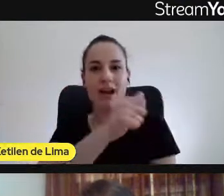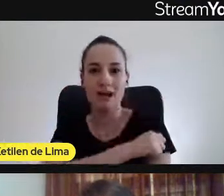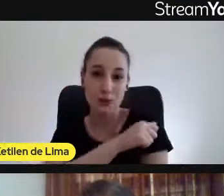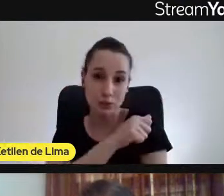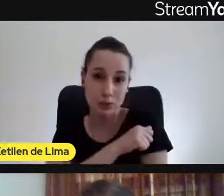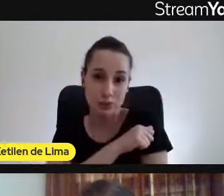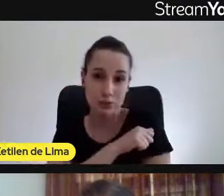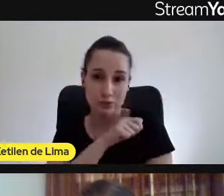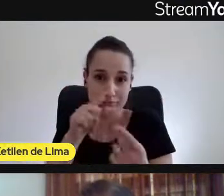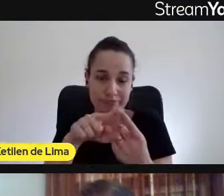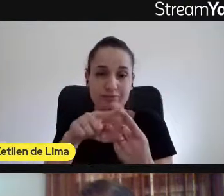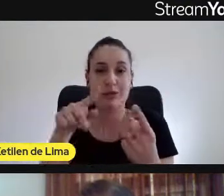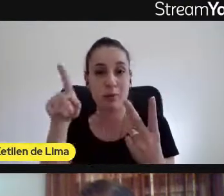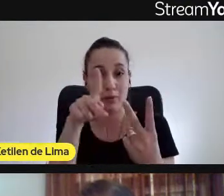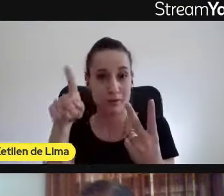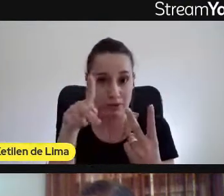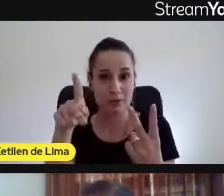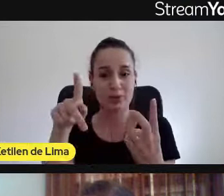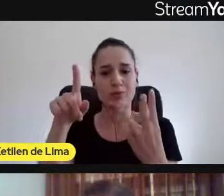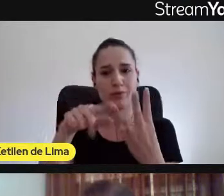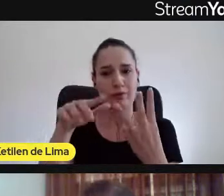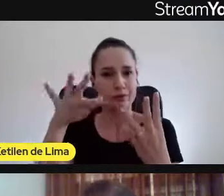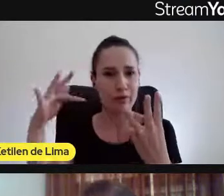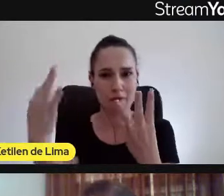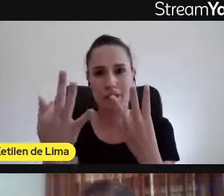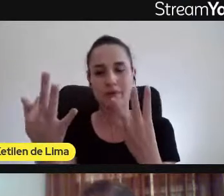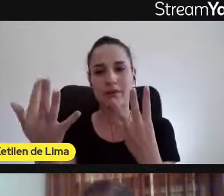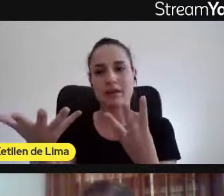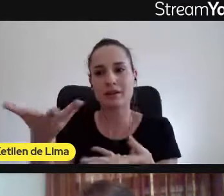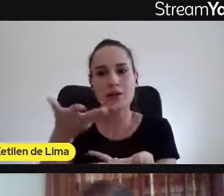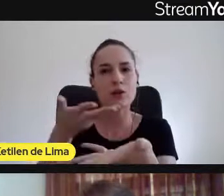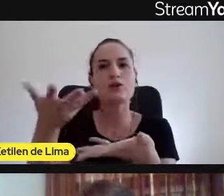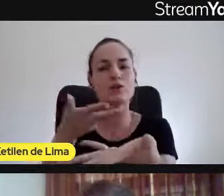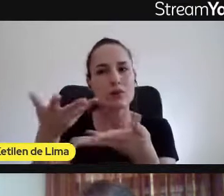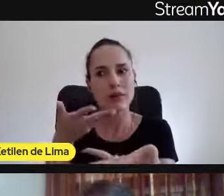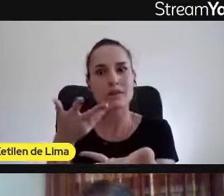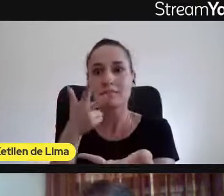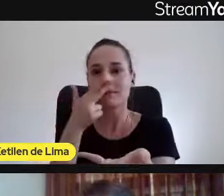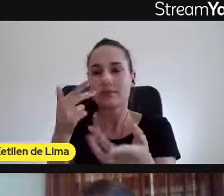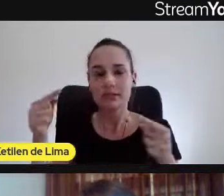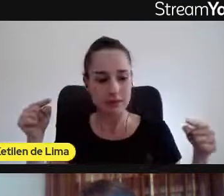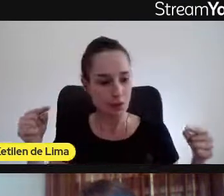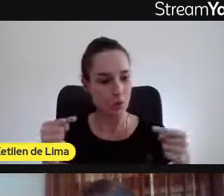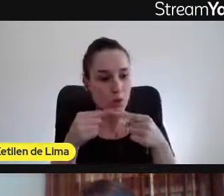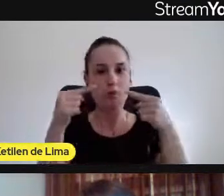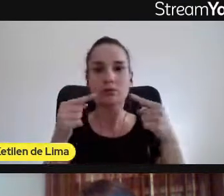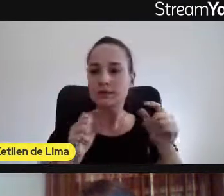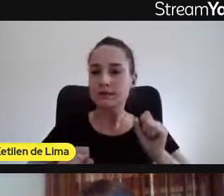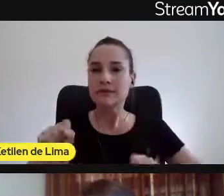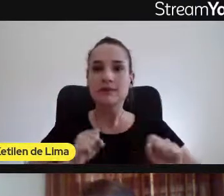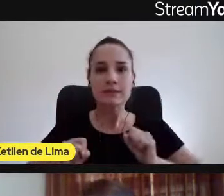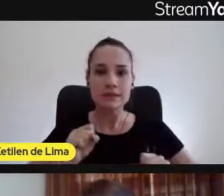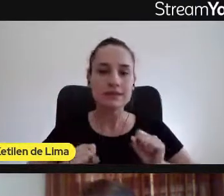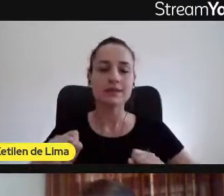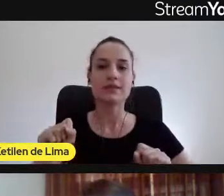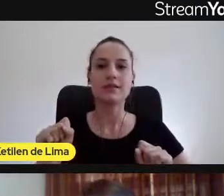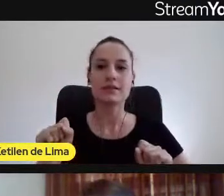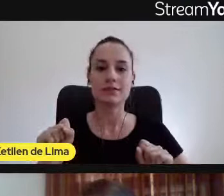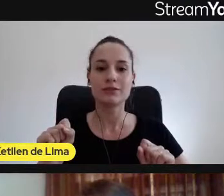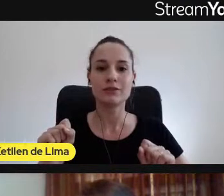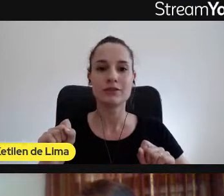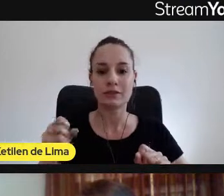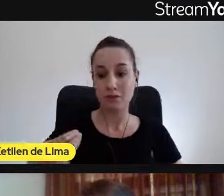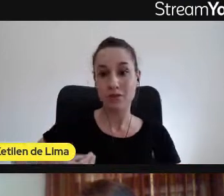ao nosso redor têm falado disso, né? E é interessante ler o autor, e quando a gente lê, a gente sempre vai trazer as nossas cargas, as